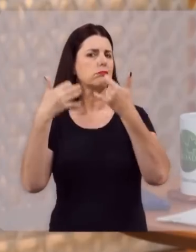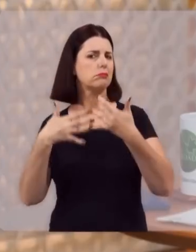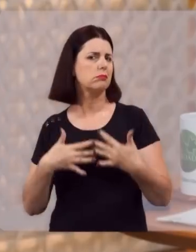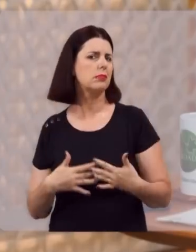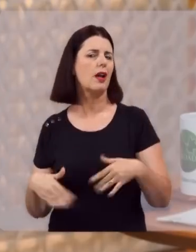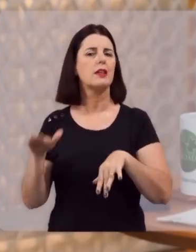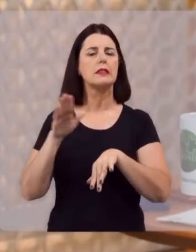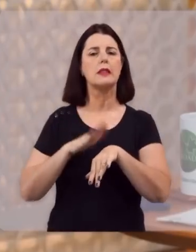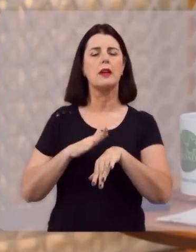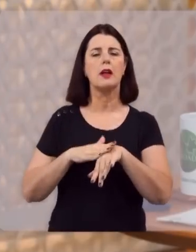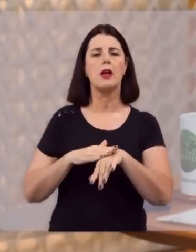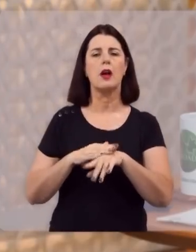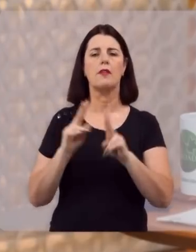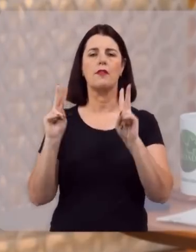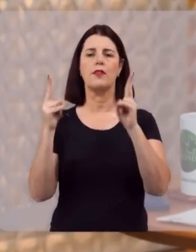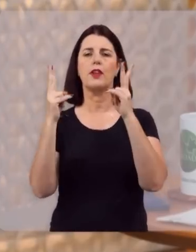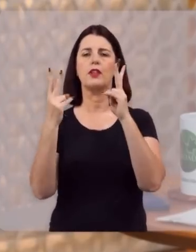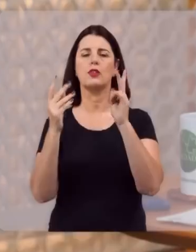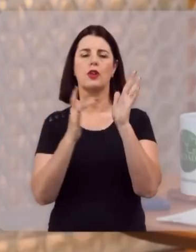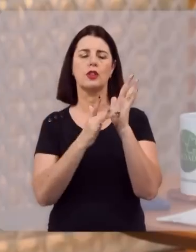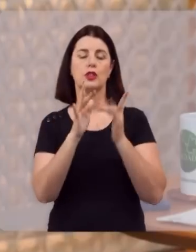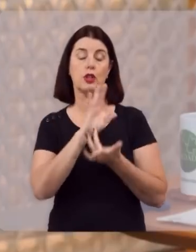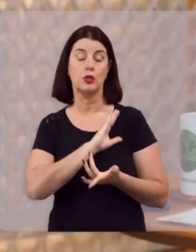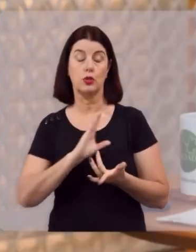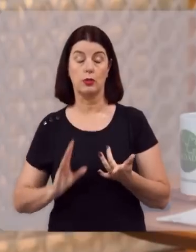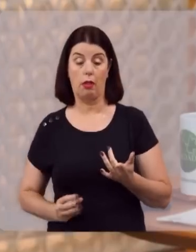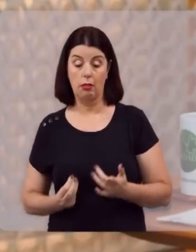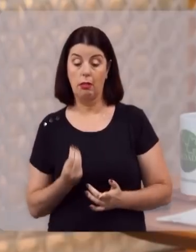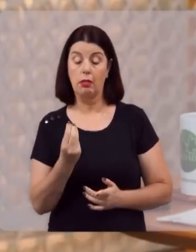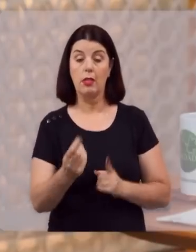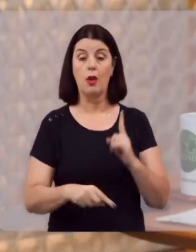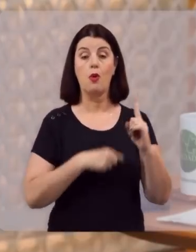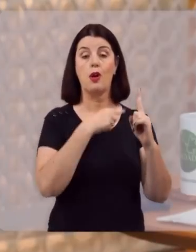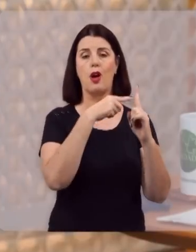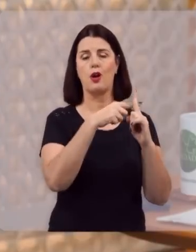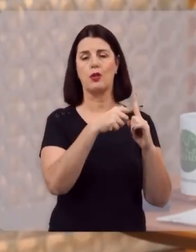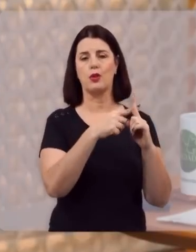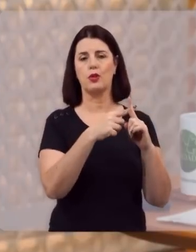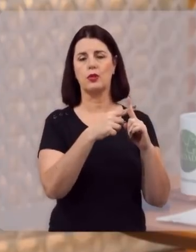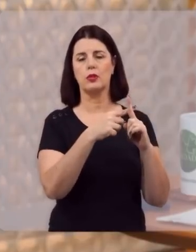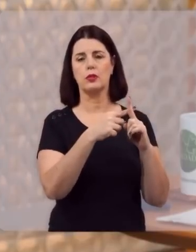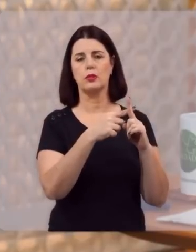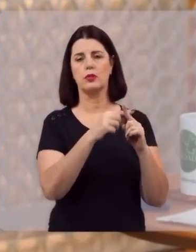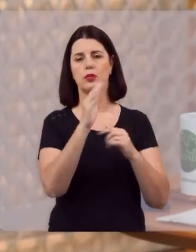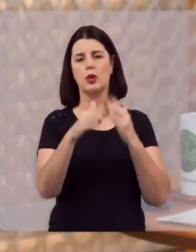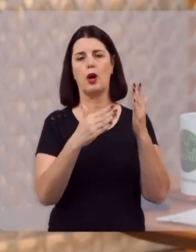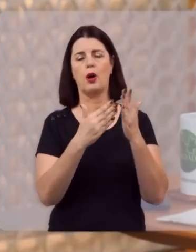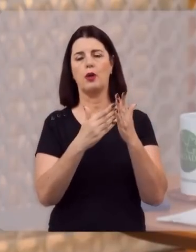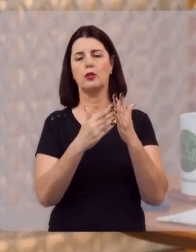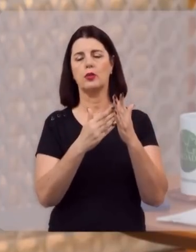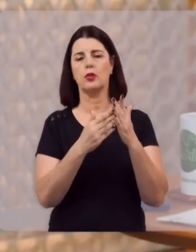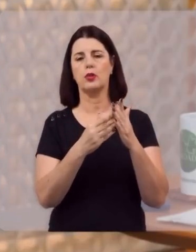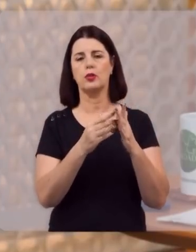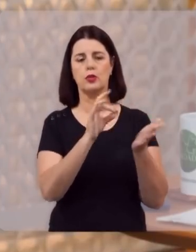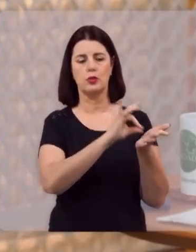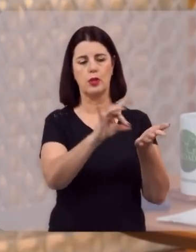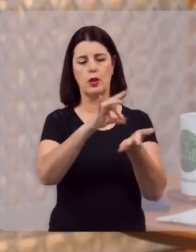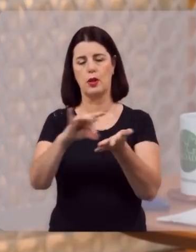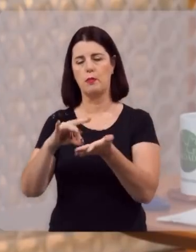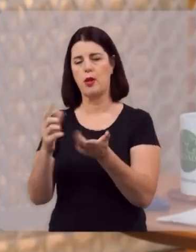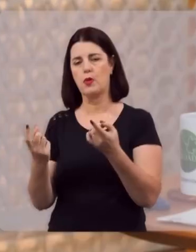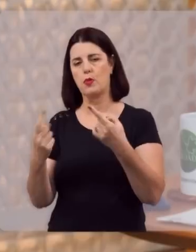esclarecedora, falando sobre a vitória que Cristo nos deu naquela cruz sobre todos os